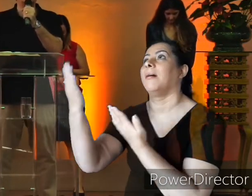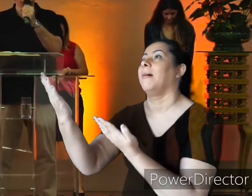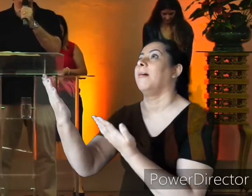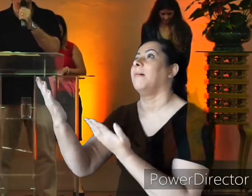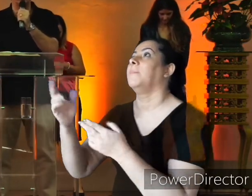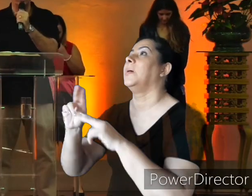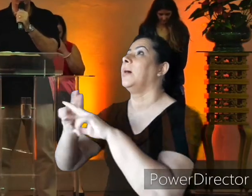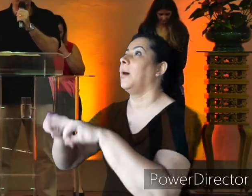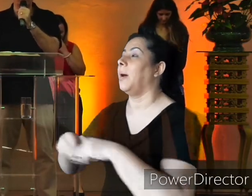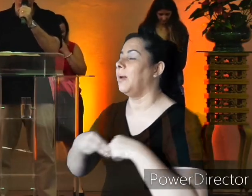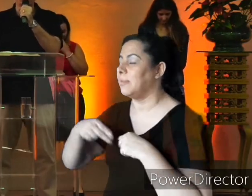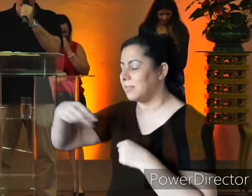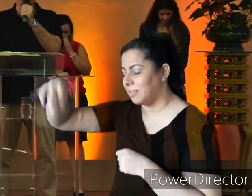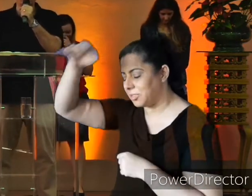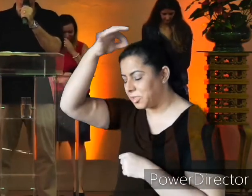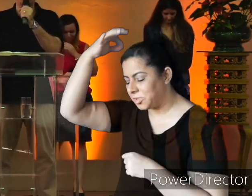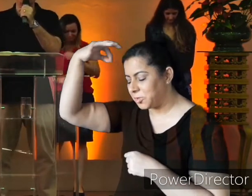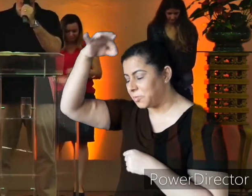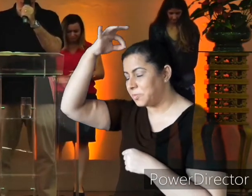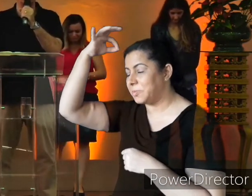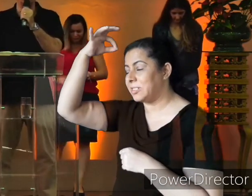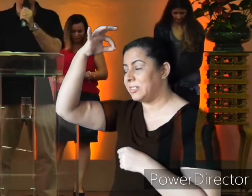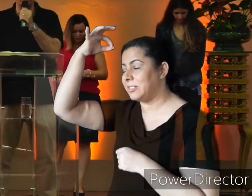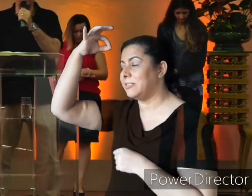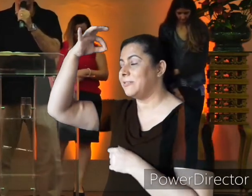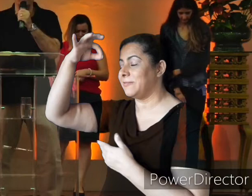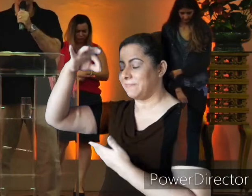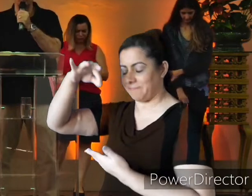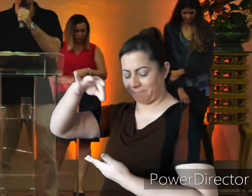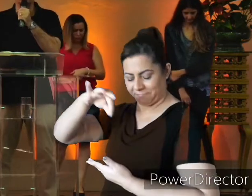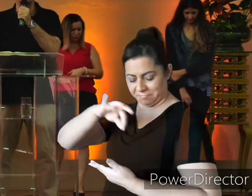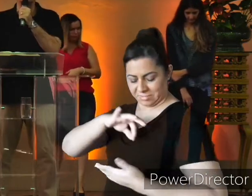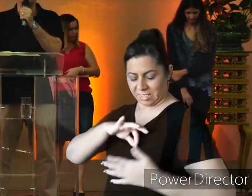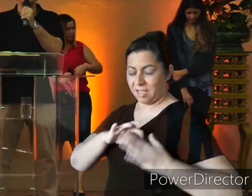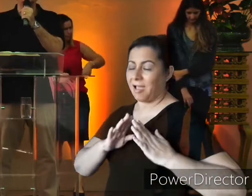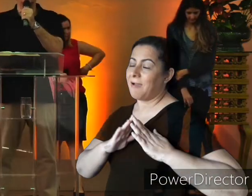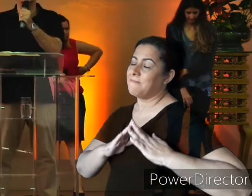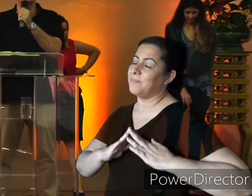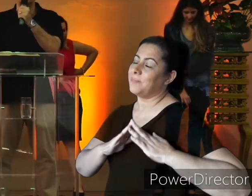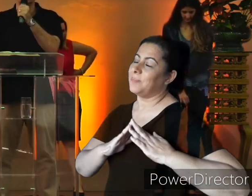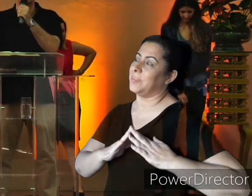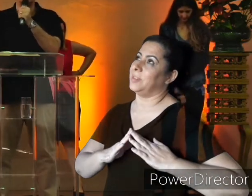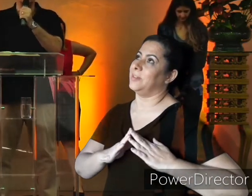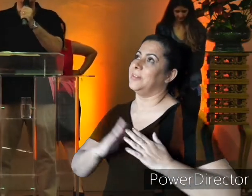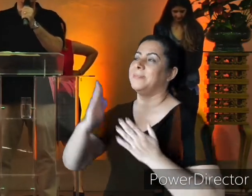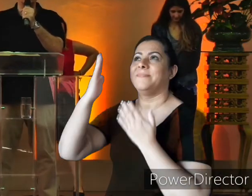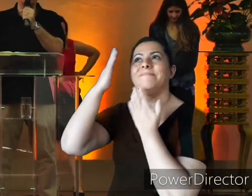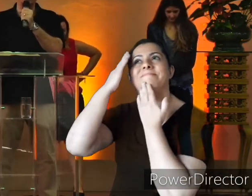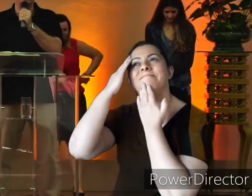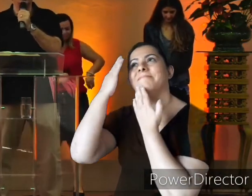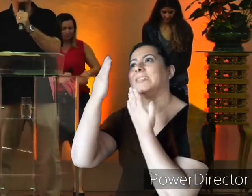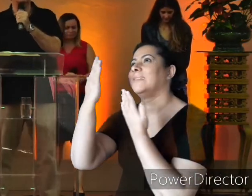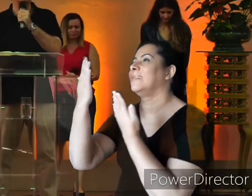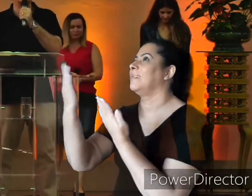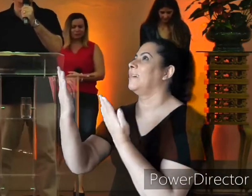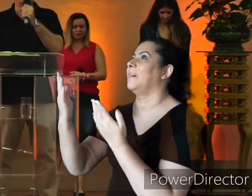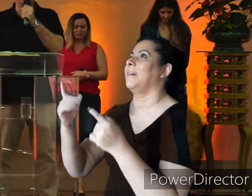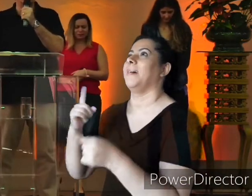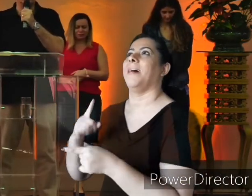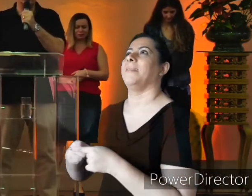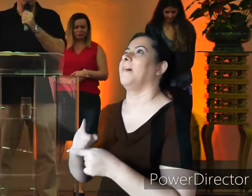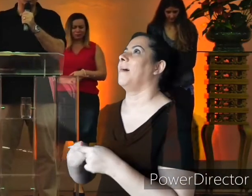é viva e eficaz. Te louvamos, Senhor, porque sabemos que tu tens nos guardado, que tu tens nos